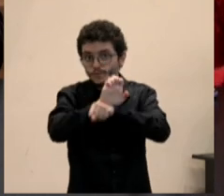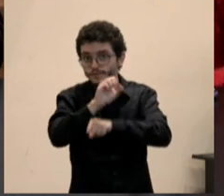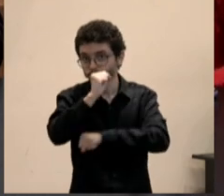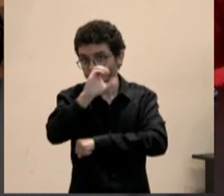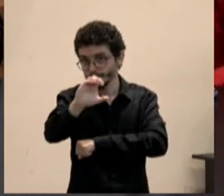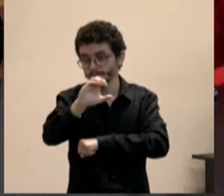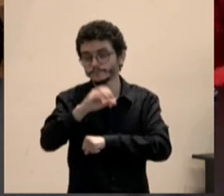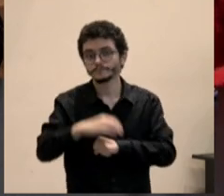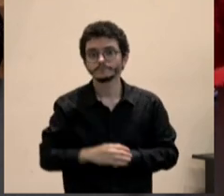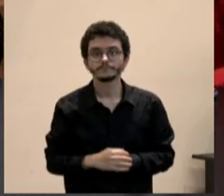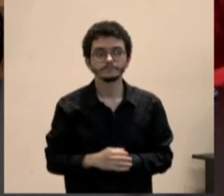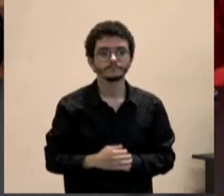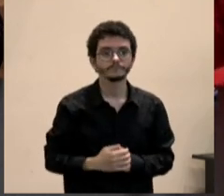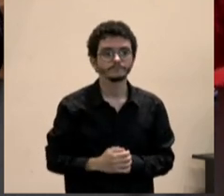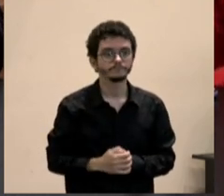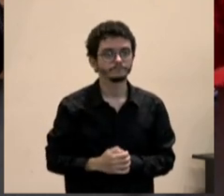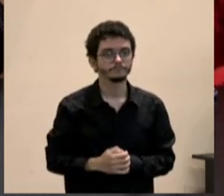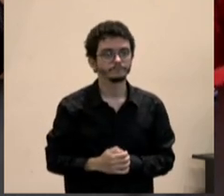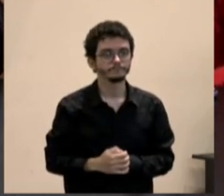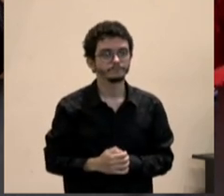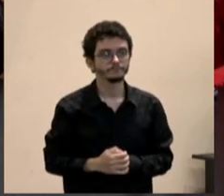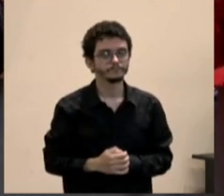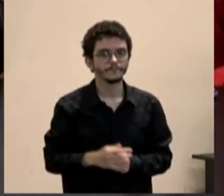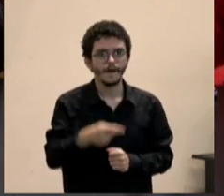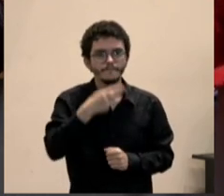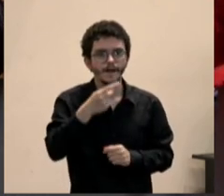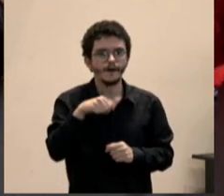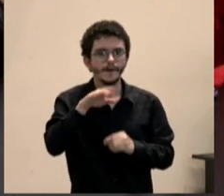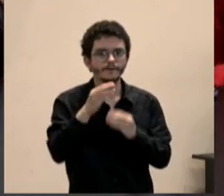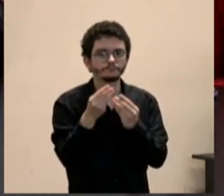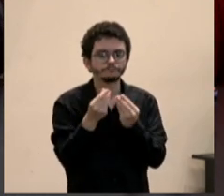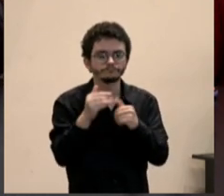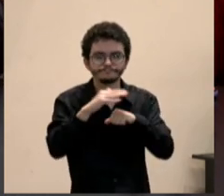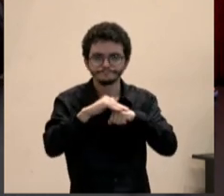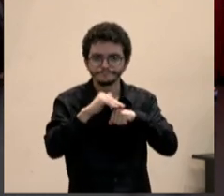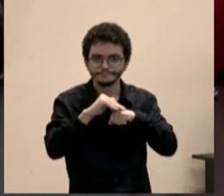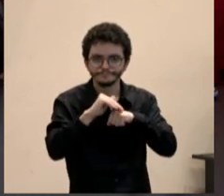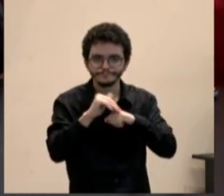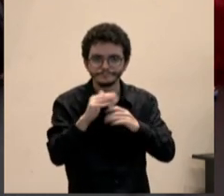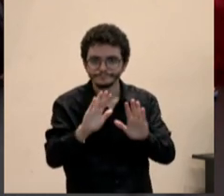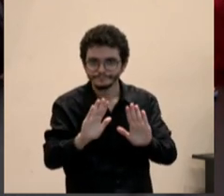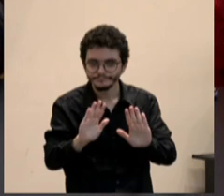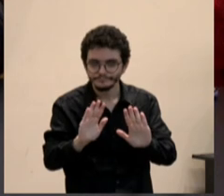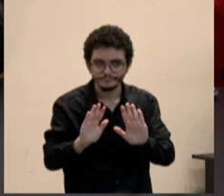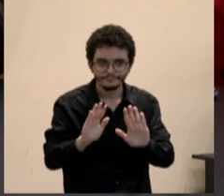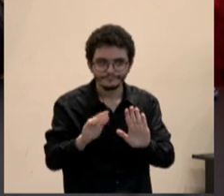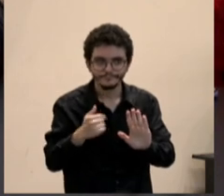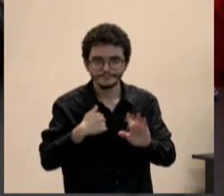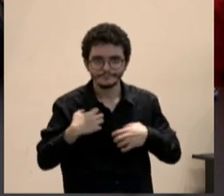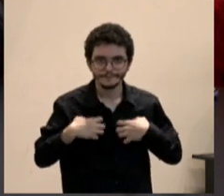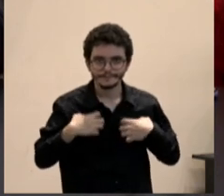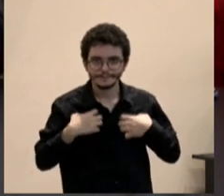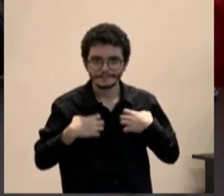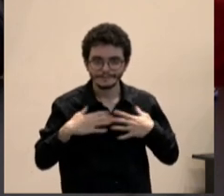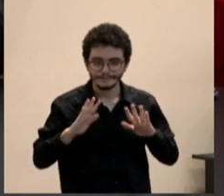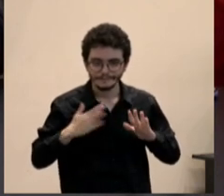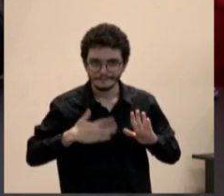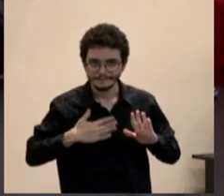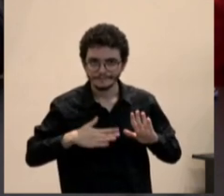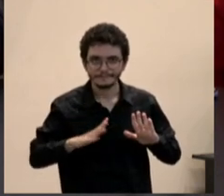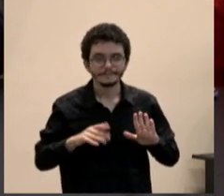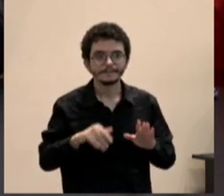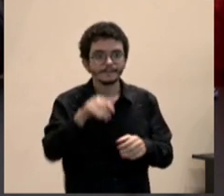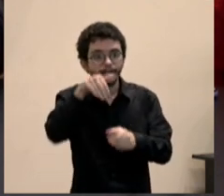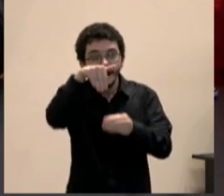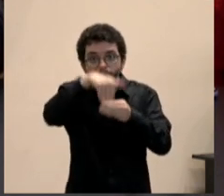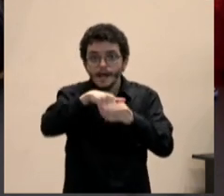Catarina, falar mais suave aqui, né? Eu sempre sou muito empolgado. Dentro da gestão do